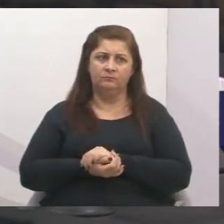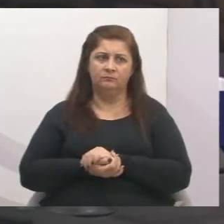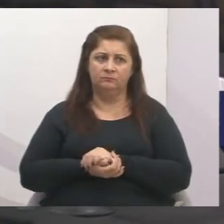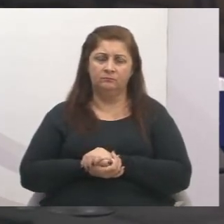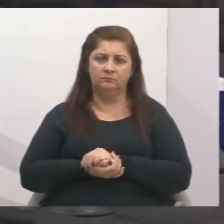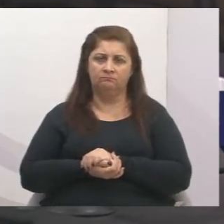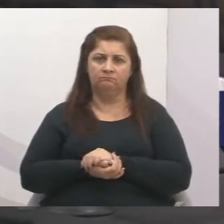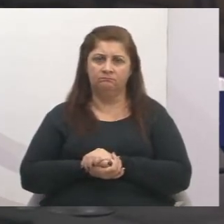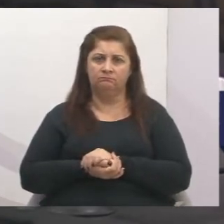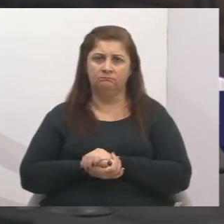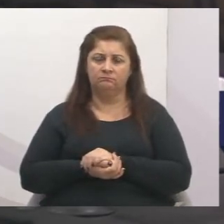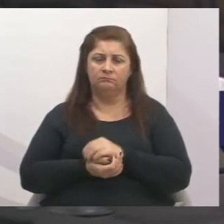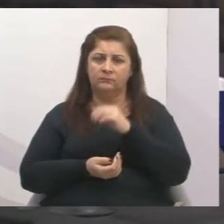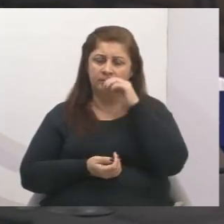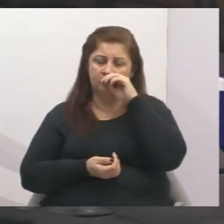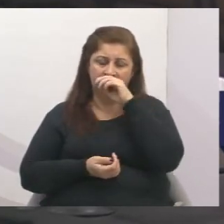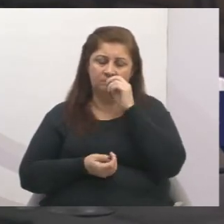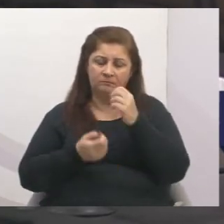Eu estou dizendo desse dado